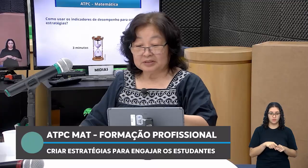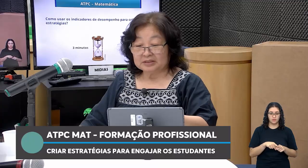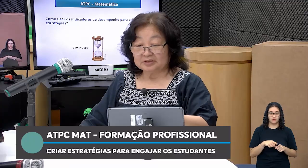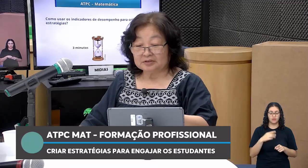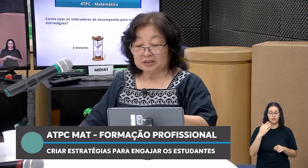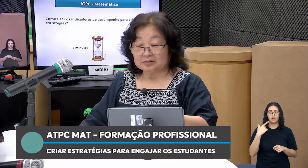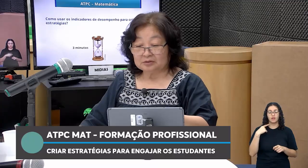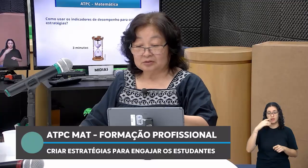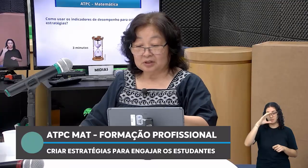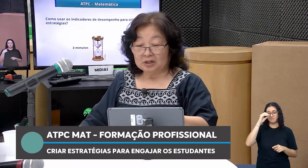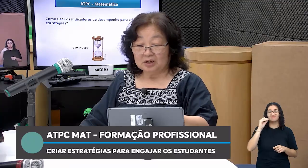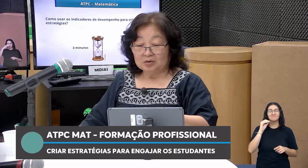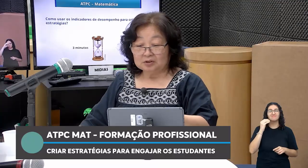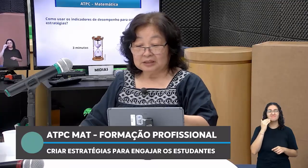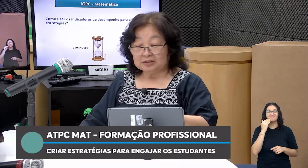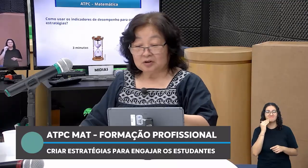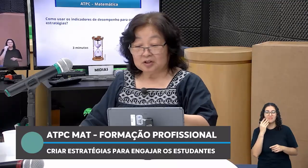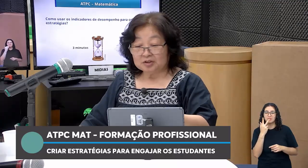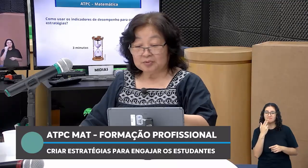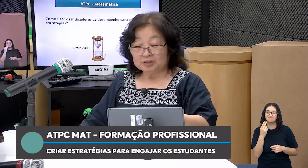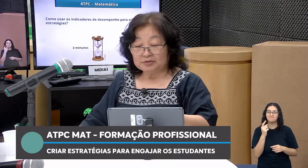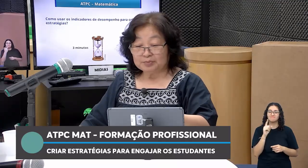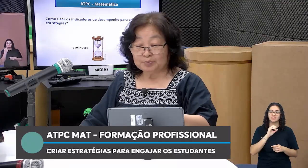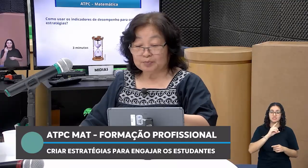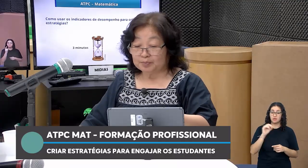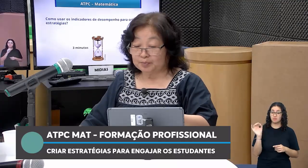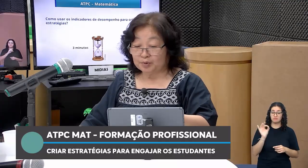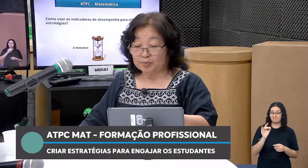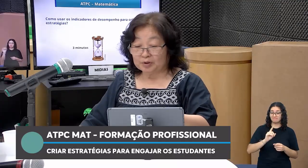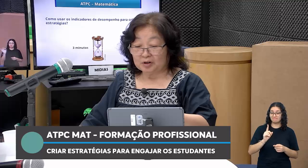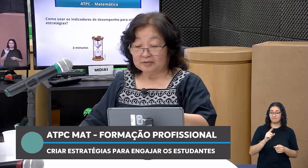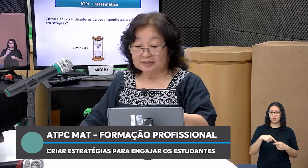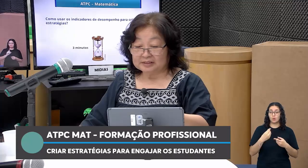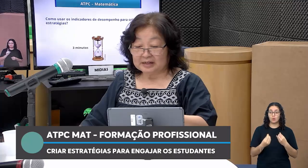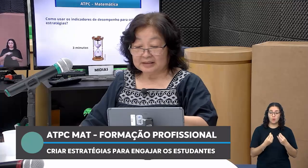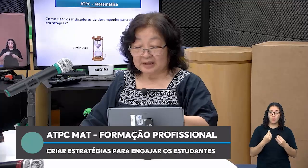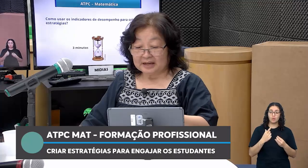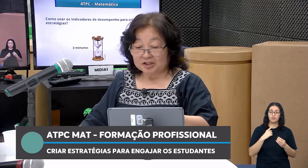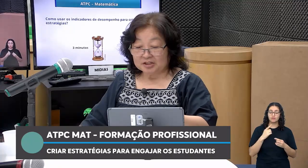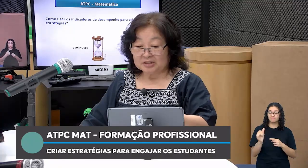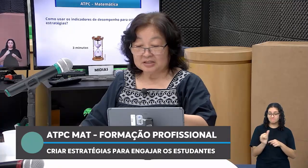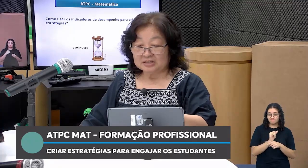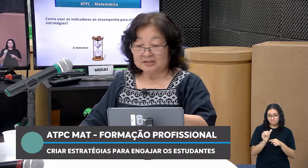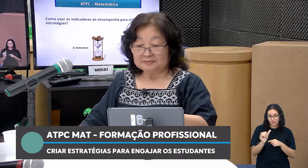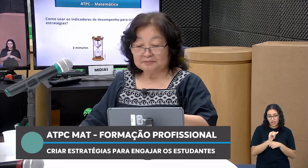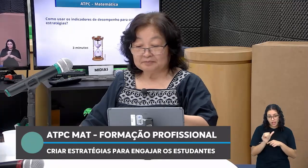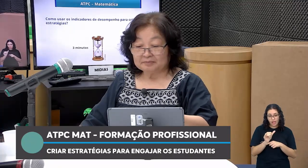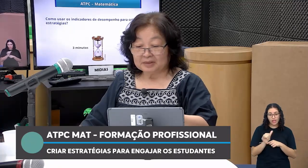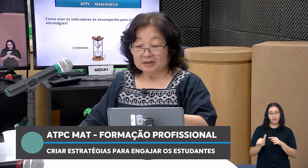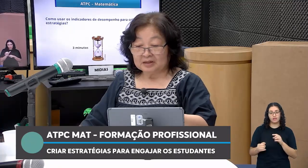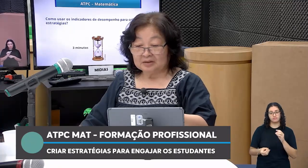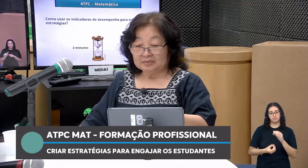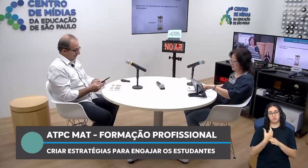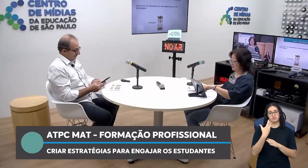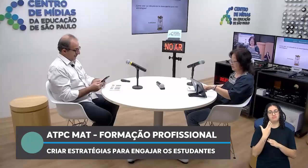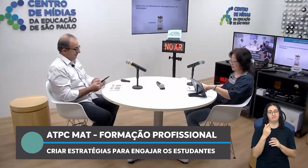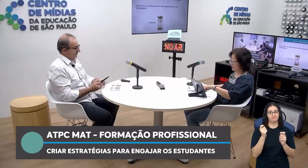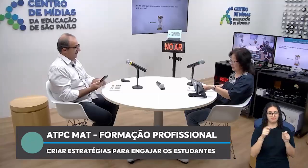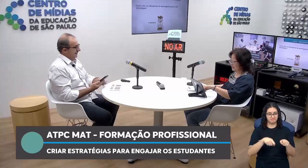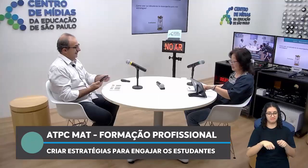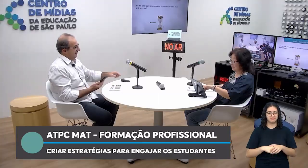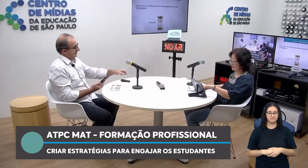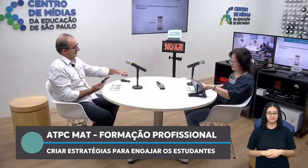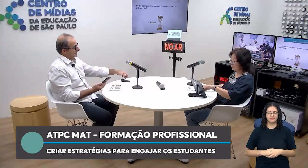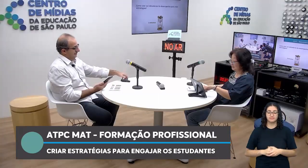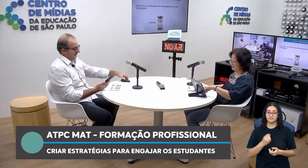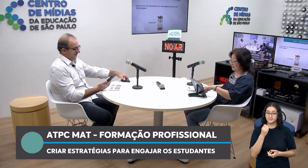de aprendizagem dos alunos, Sim. com diagnóstico é possível propor novas estratégias. Muito bem. Muito